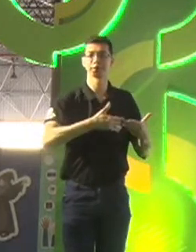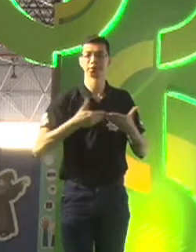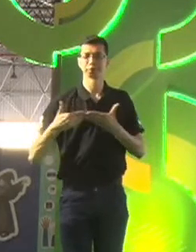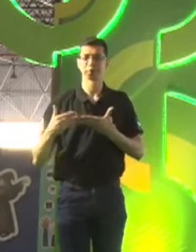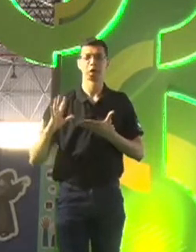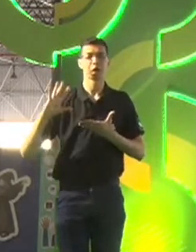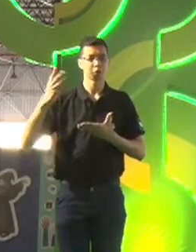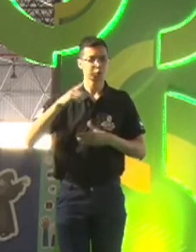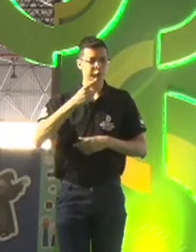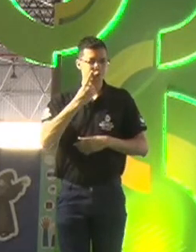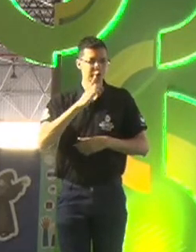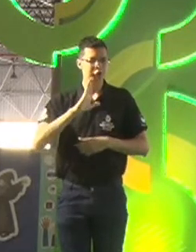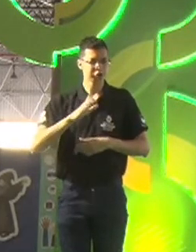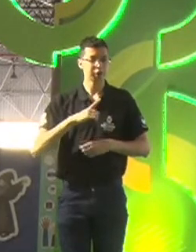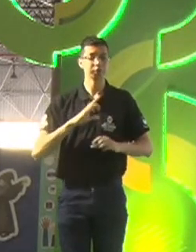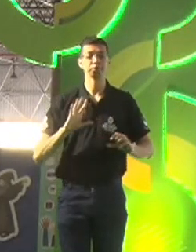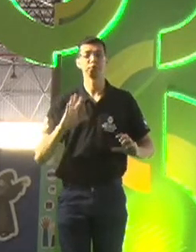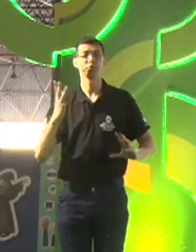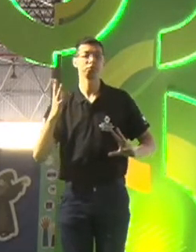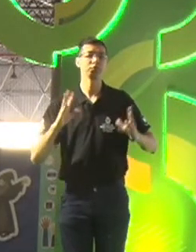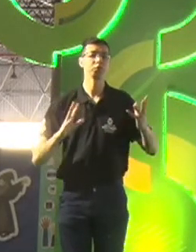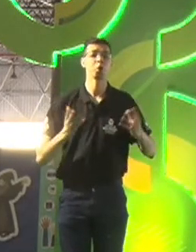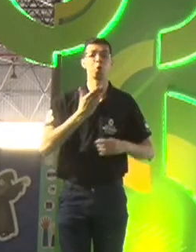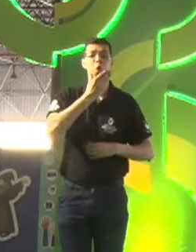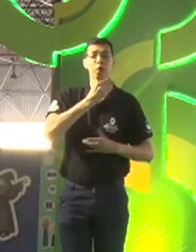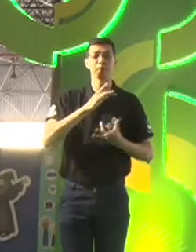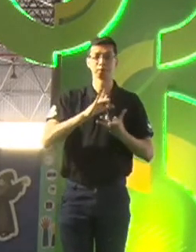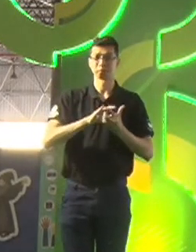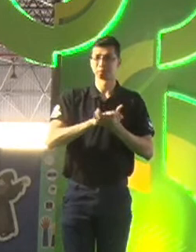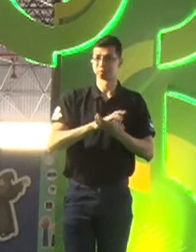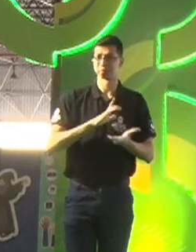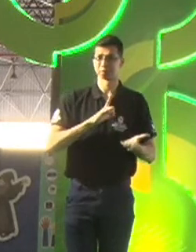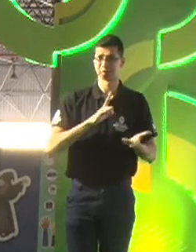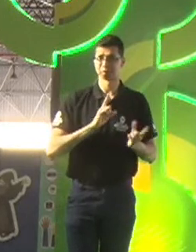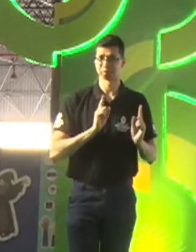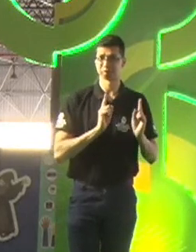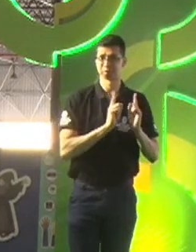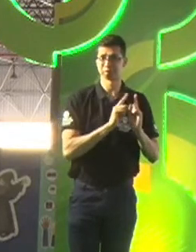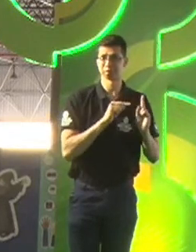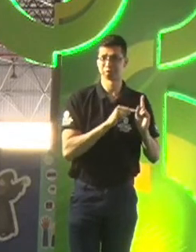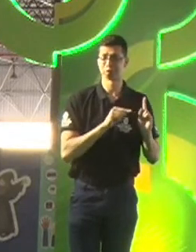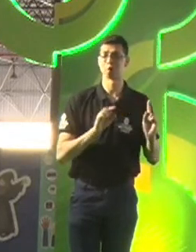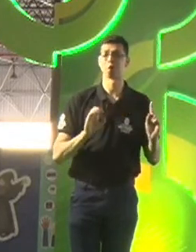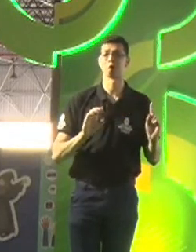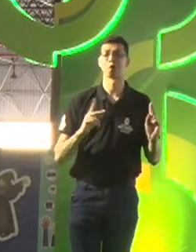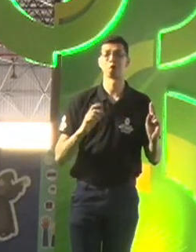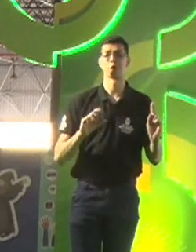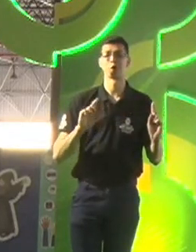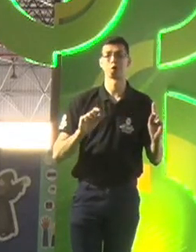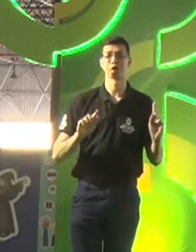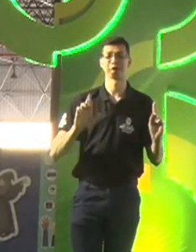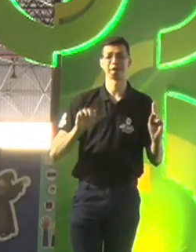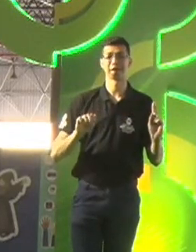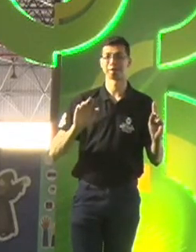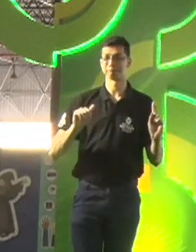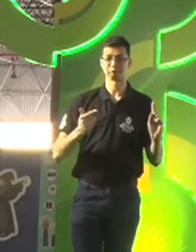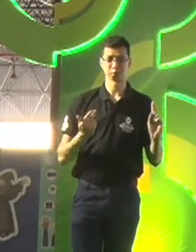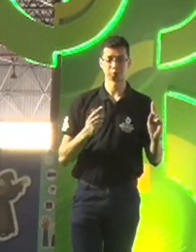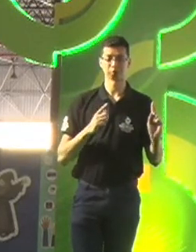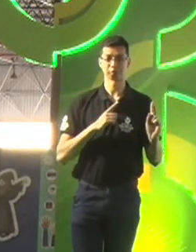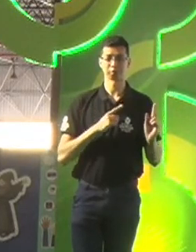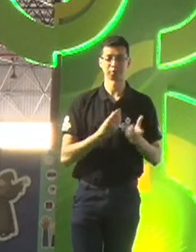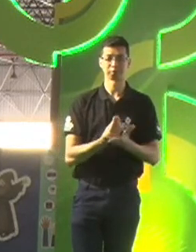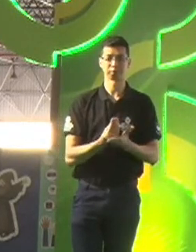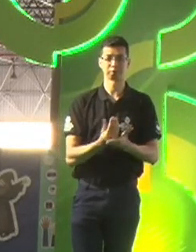se vocês já ouviram falar Tipo casos e um cara que casou com ratos inimigo ela é um holograma ela é uma cantora completamente